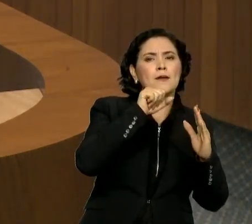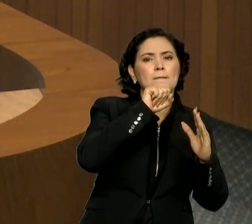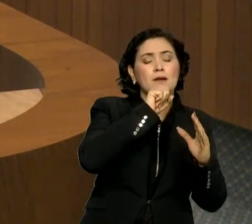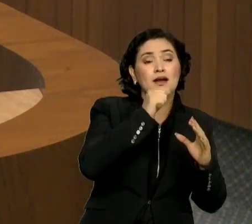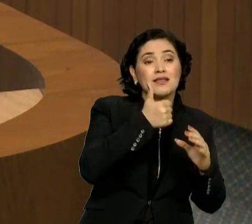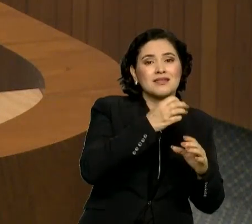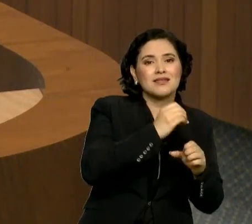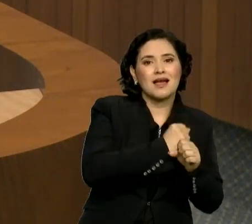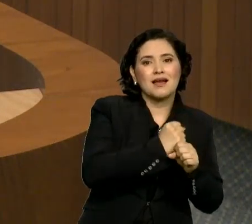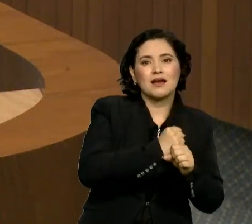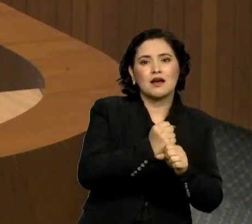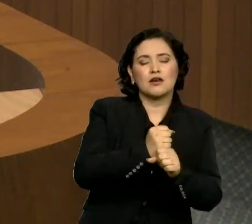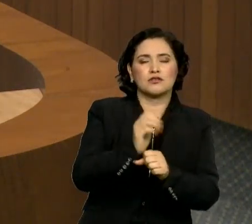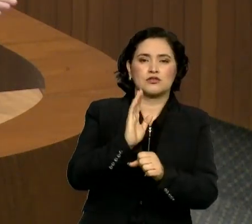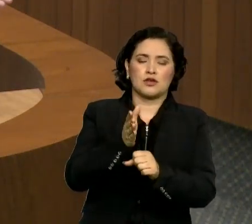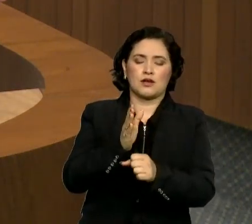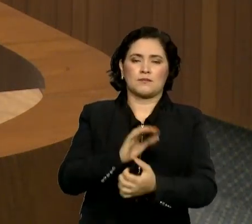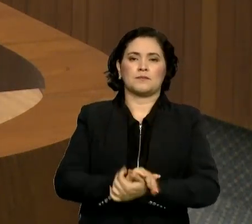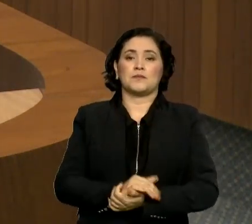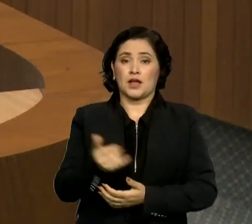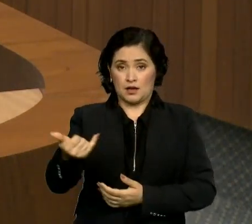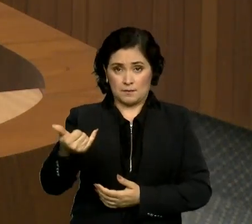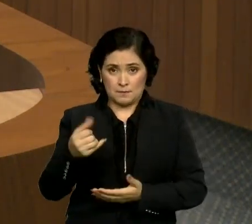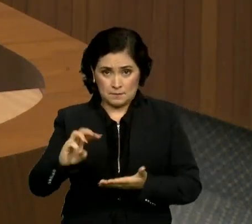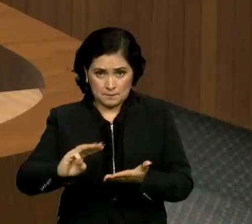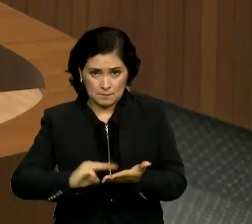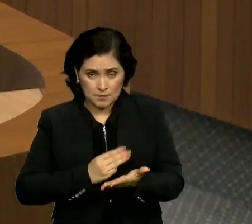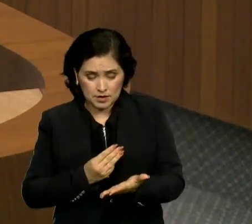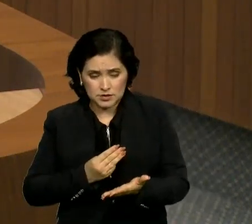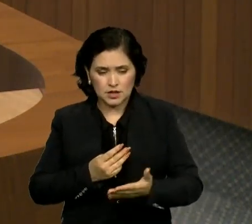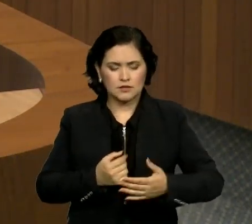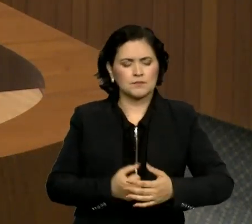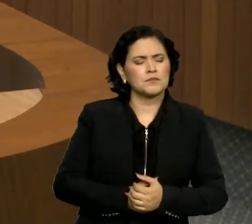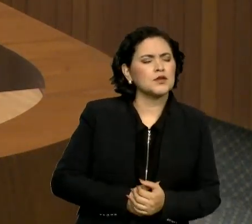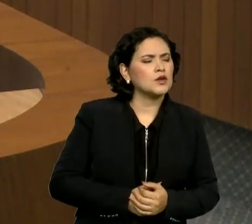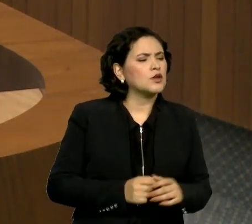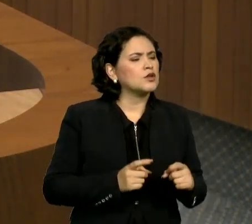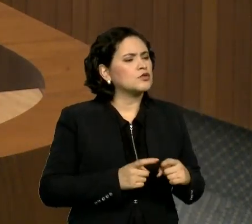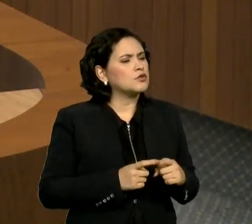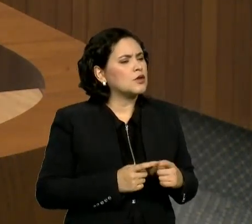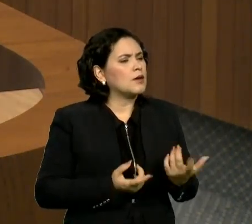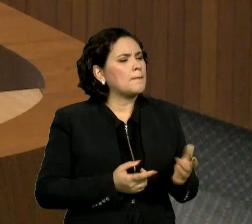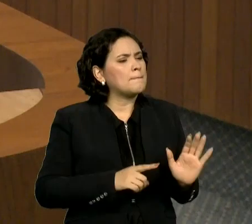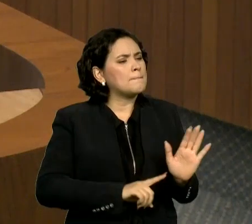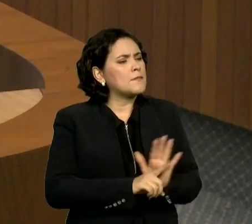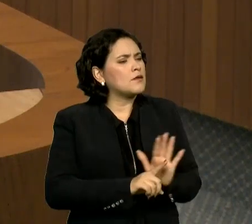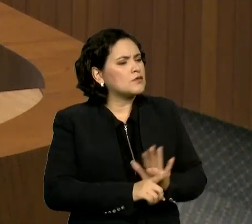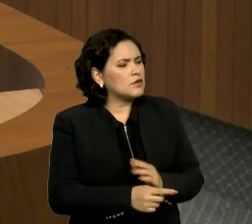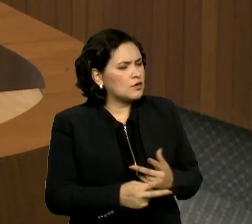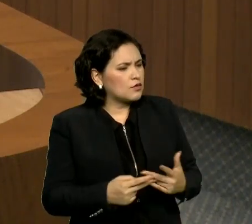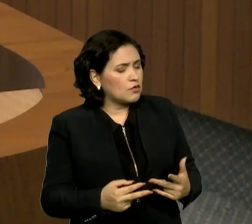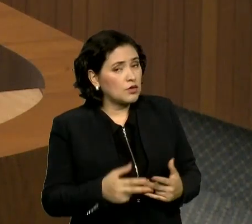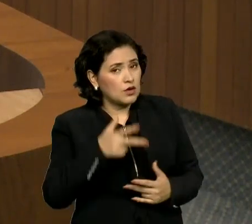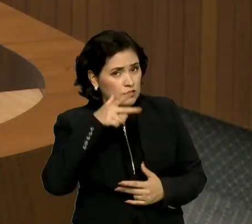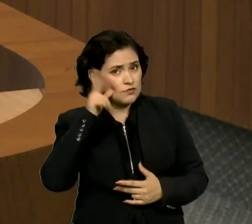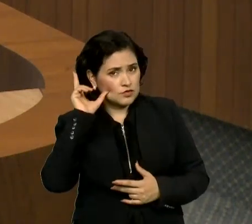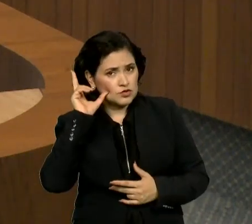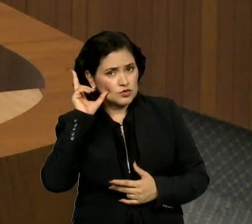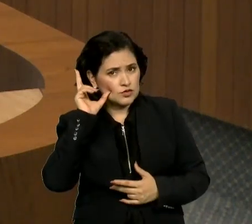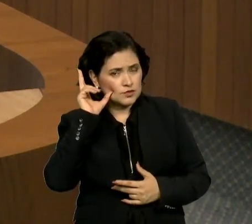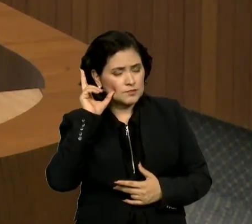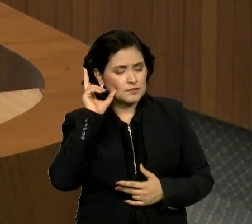me mandou uma mensagem. Doutor, deixa eu lhe perguntar uma coisa. No anteontem, ela